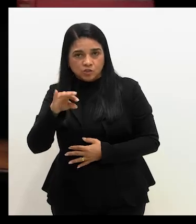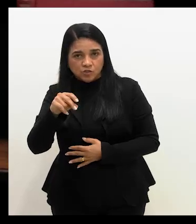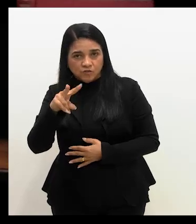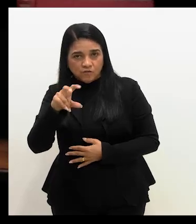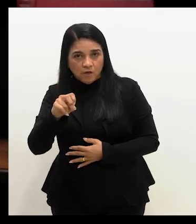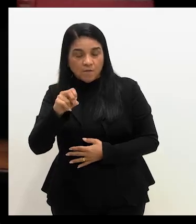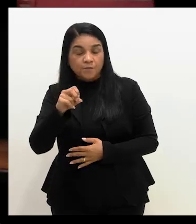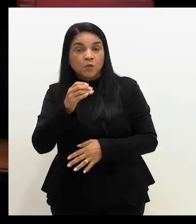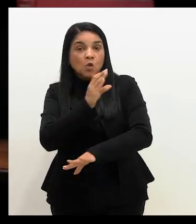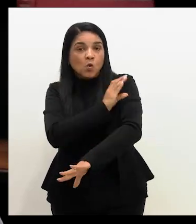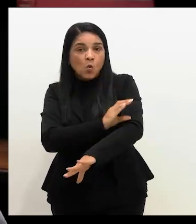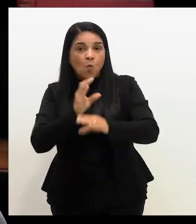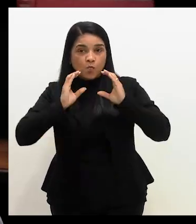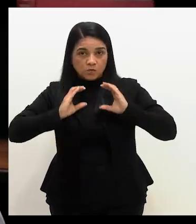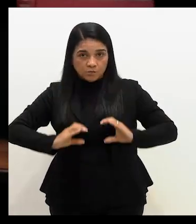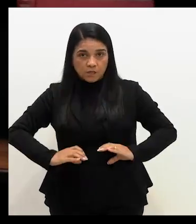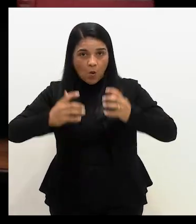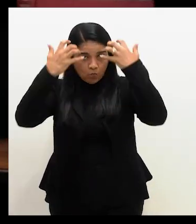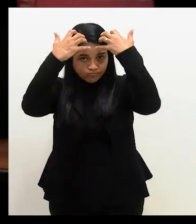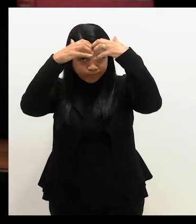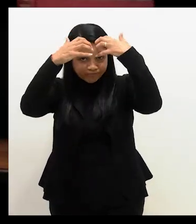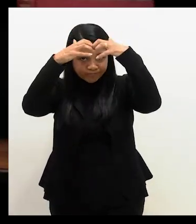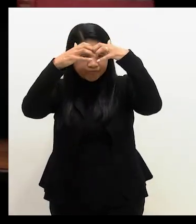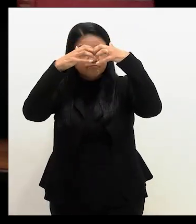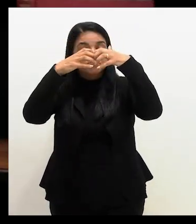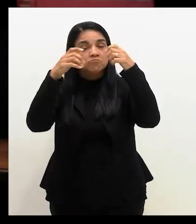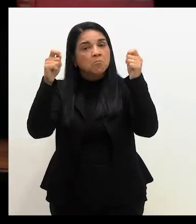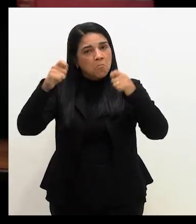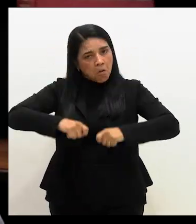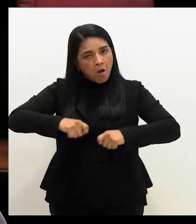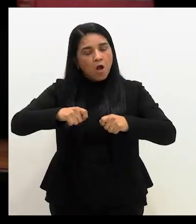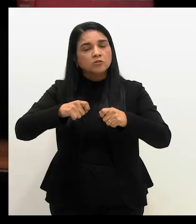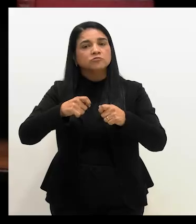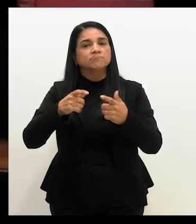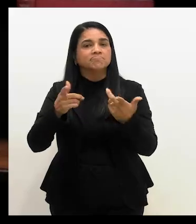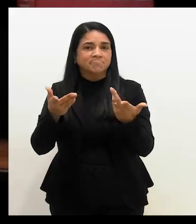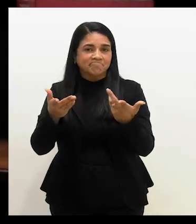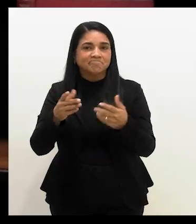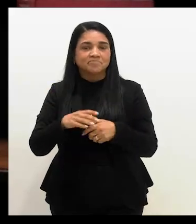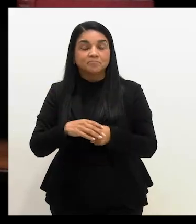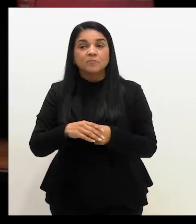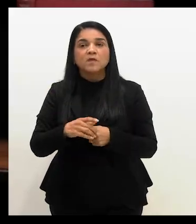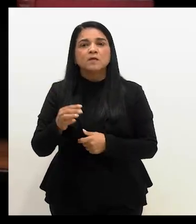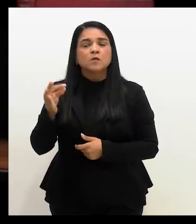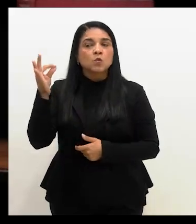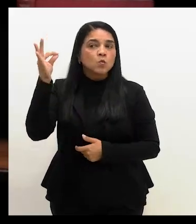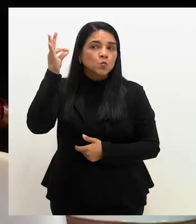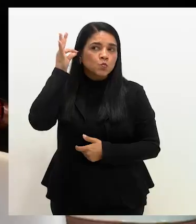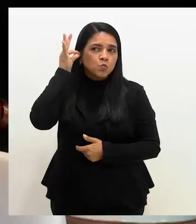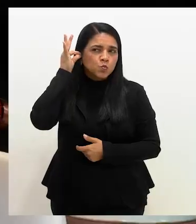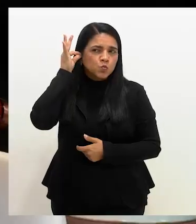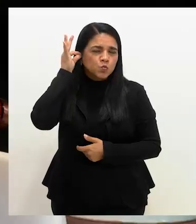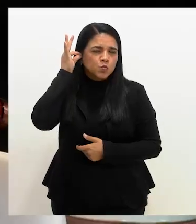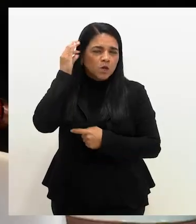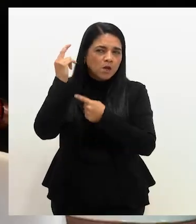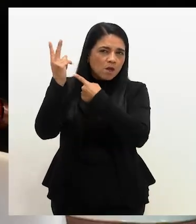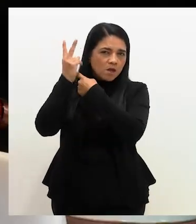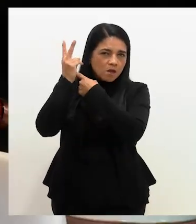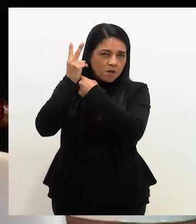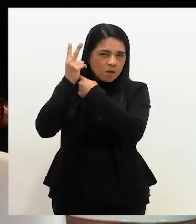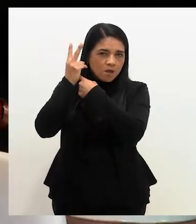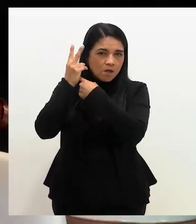cognitivo-comportamental, né? A gente sabe que tem outras coisas juntos que a gente pode fazer, mas isso funciona muito bem. Aqueles